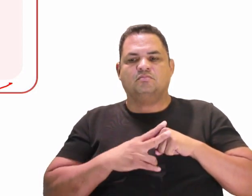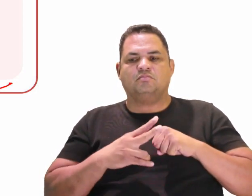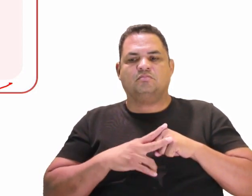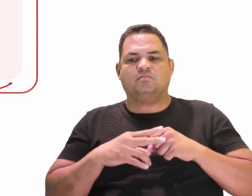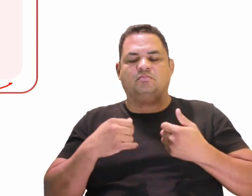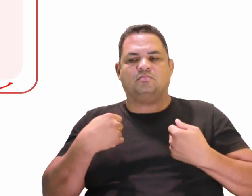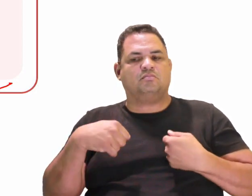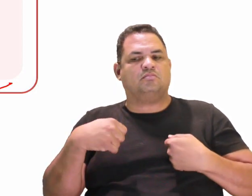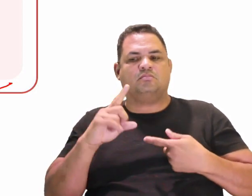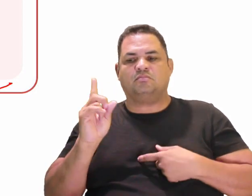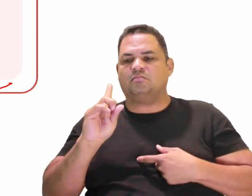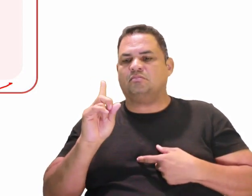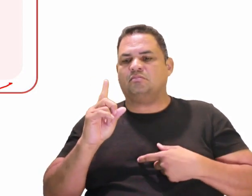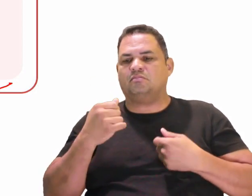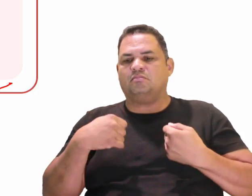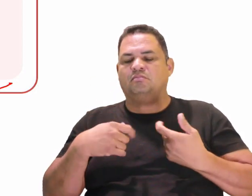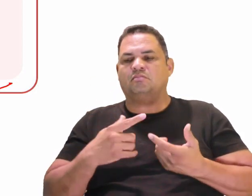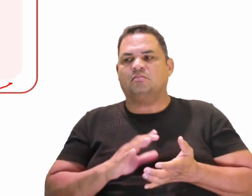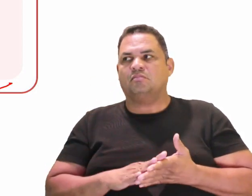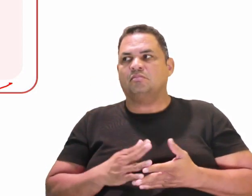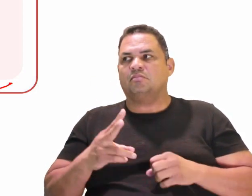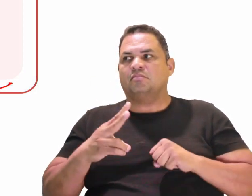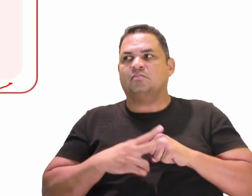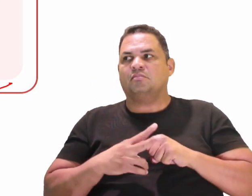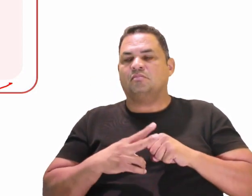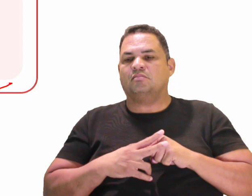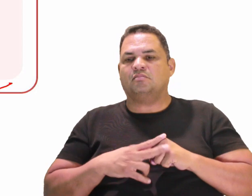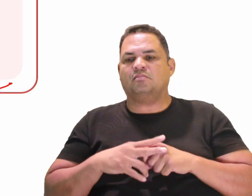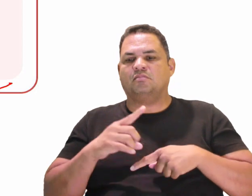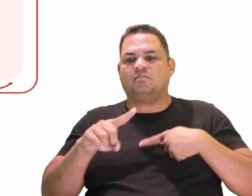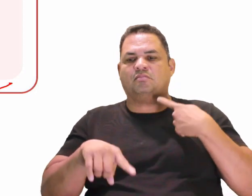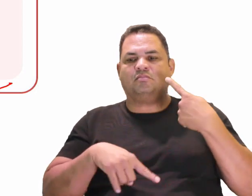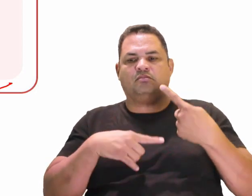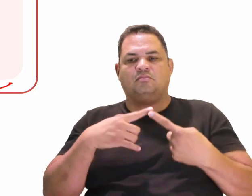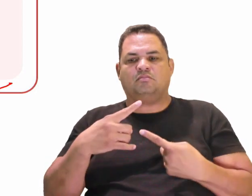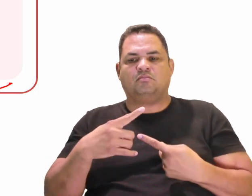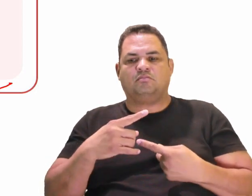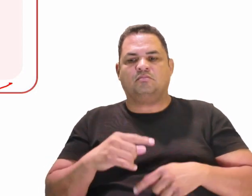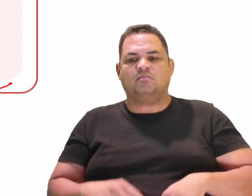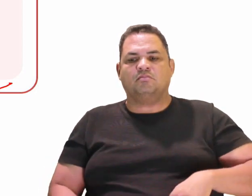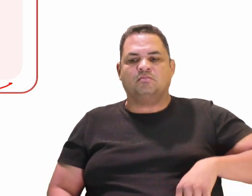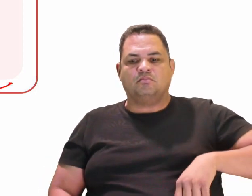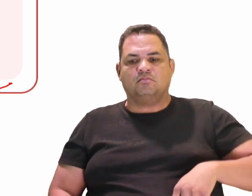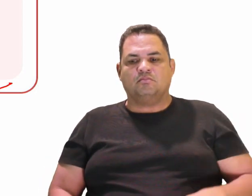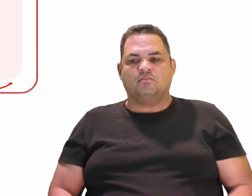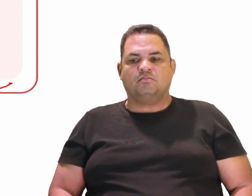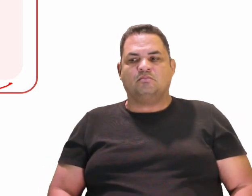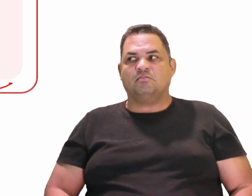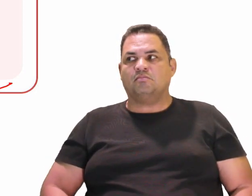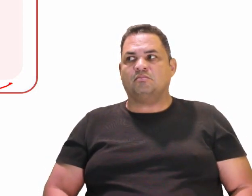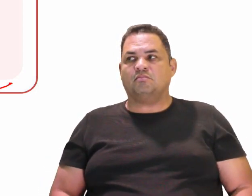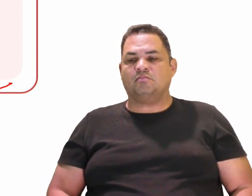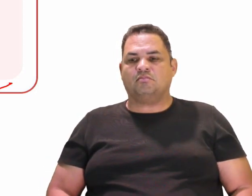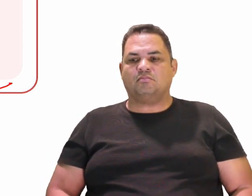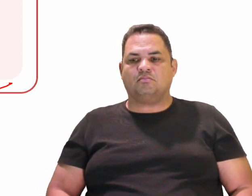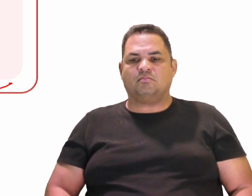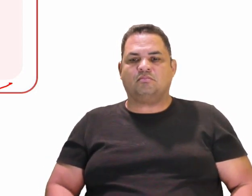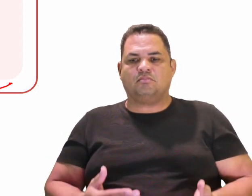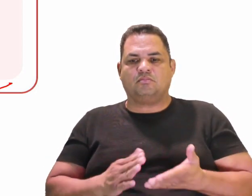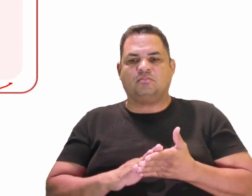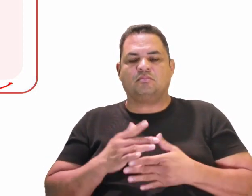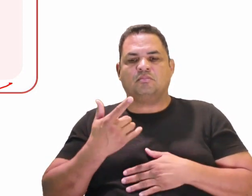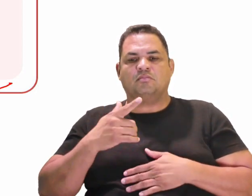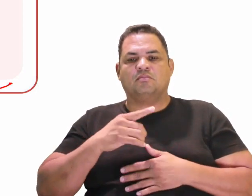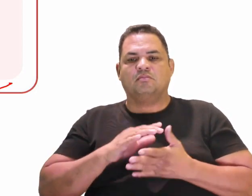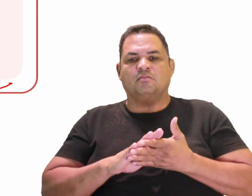não precisa que o outro verbo logo em seguida, que no caso é o swim, venha esse to para deixar o meu verbo sem estar